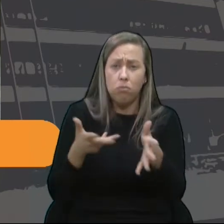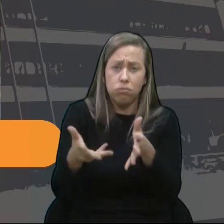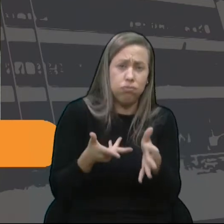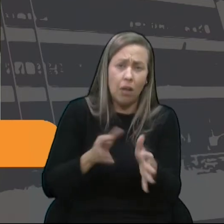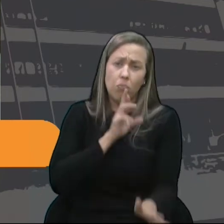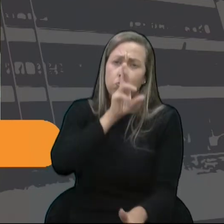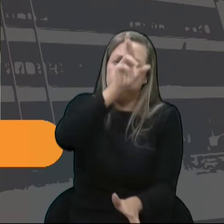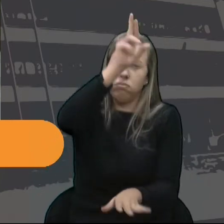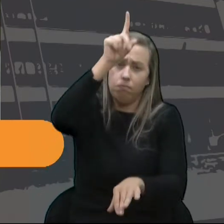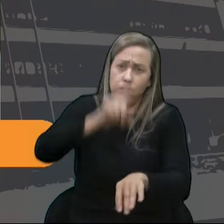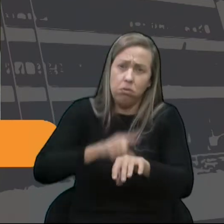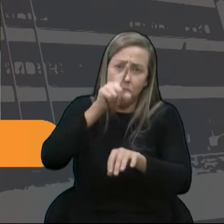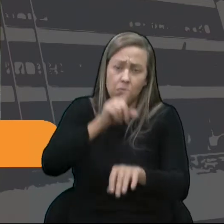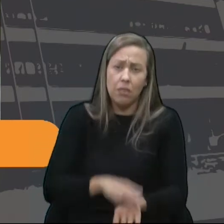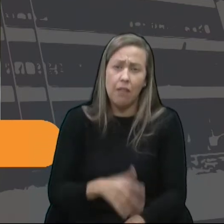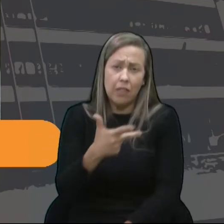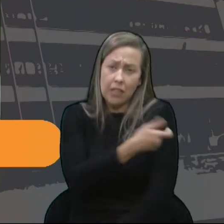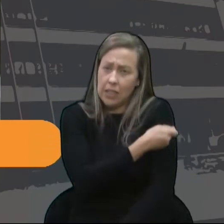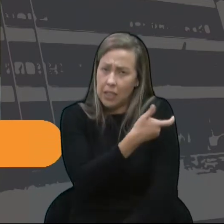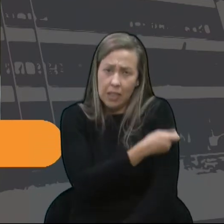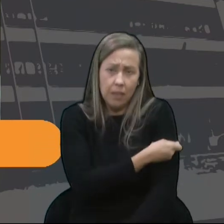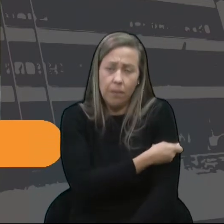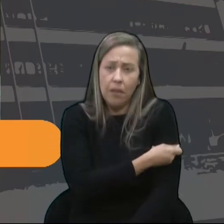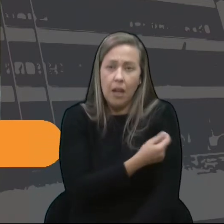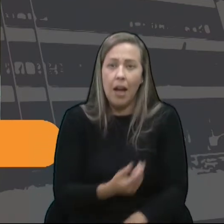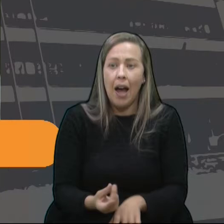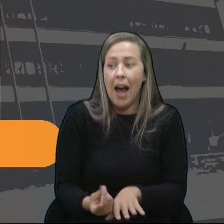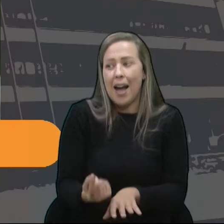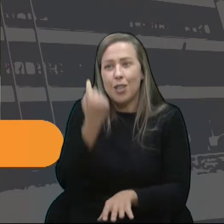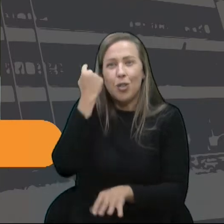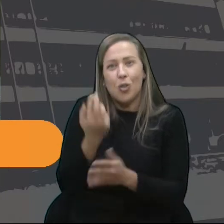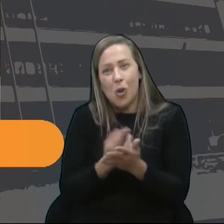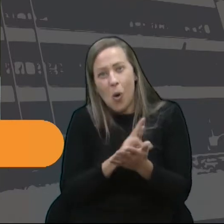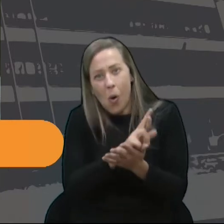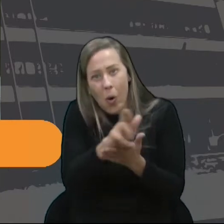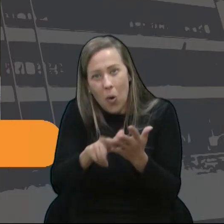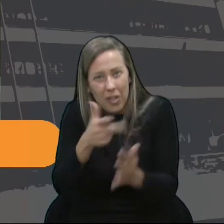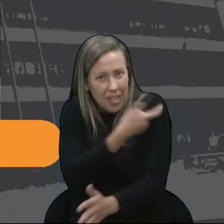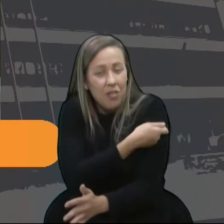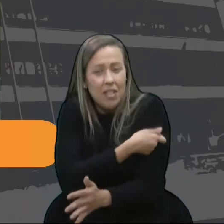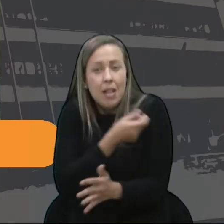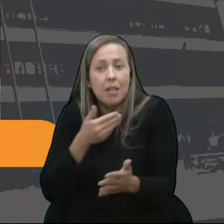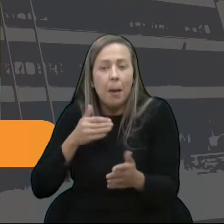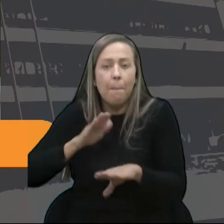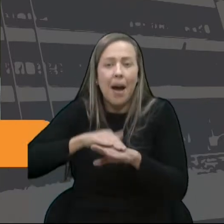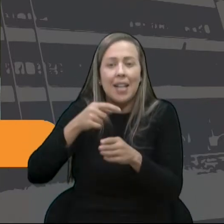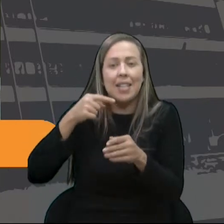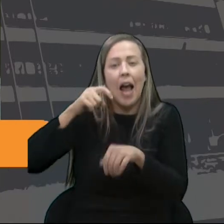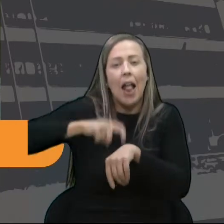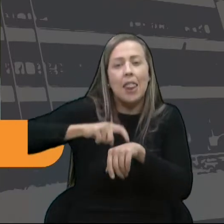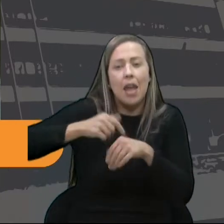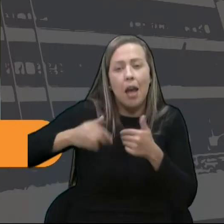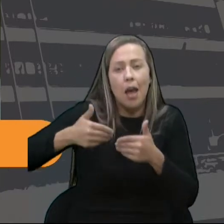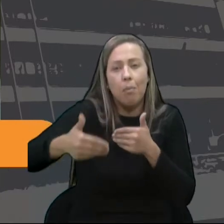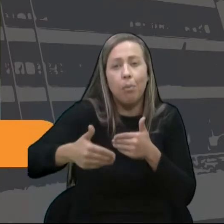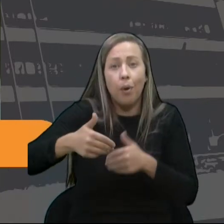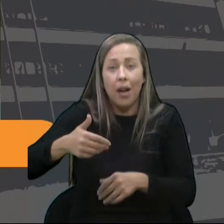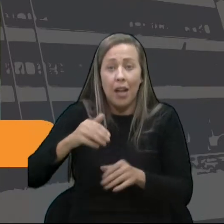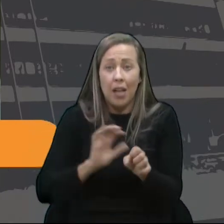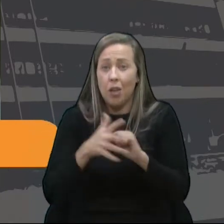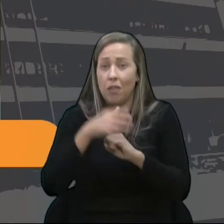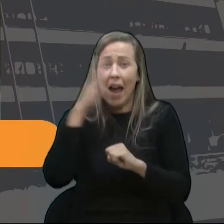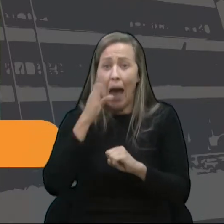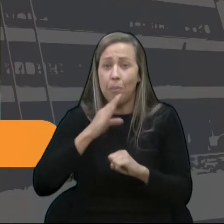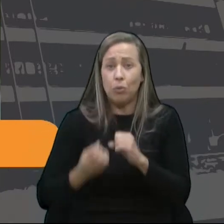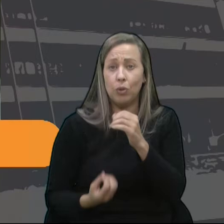isso? Em relação às vacinas passadas. Então, a gente está, ao mesmo tempo em que está consertando